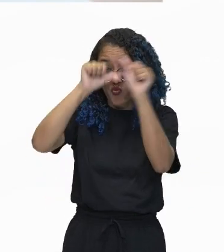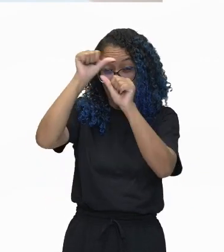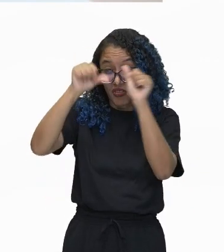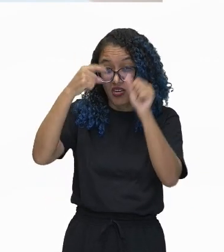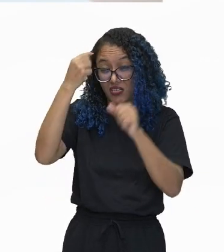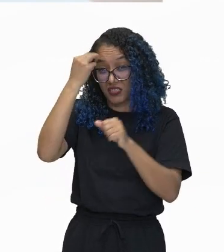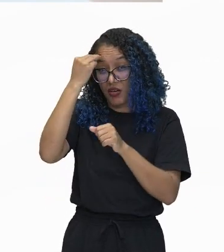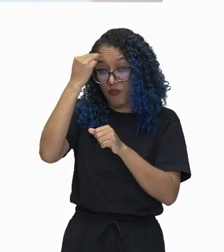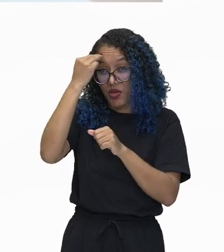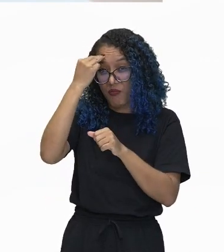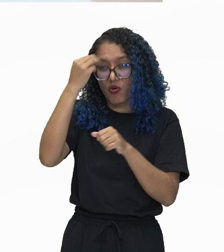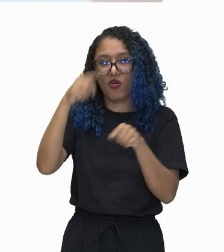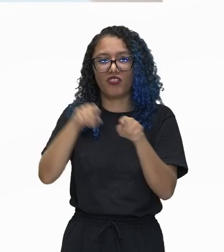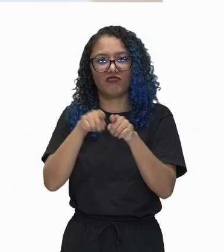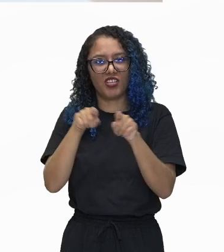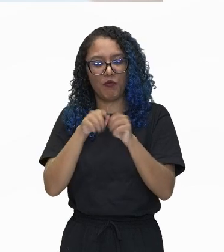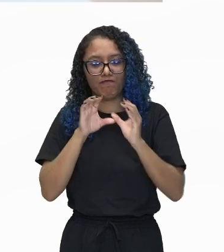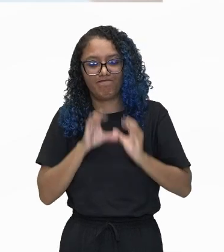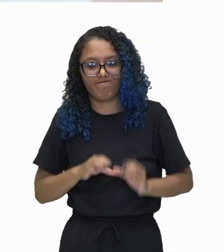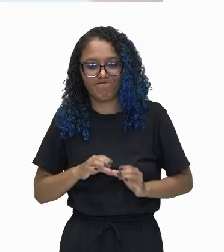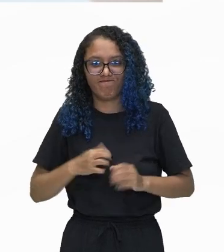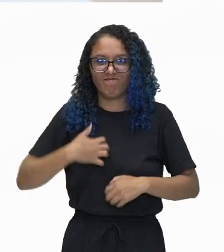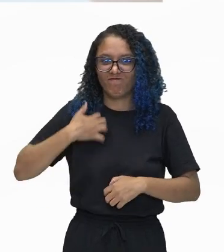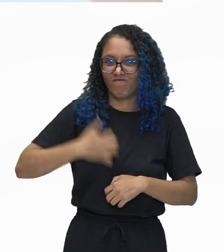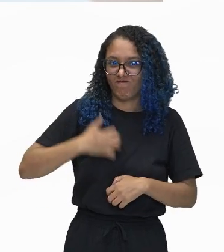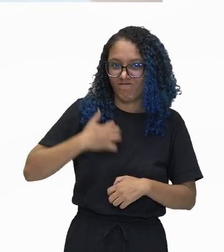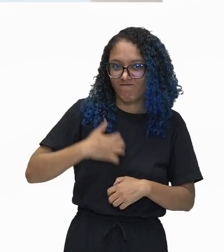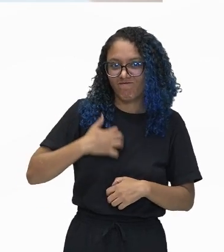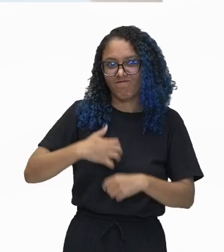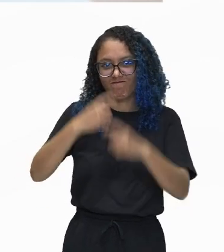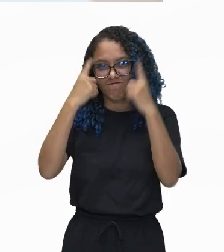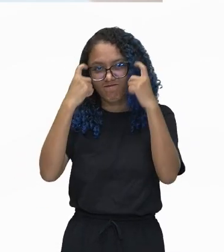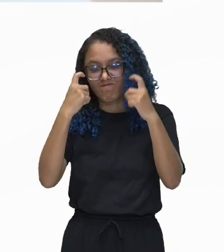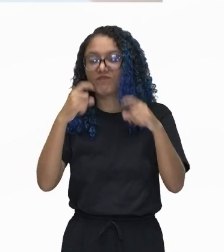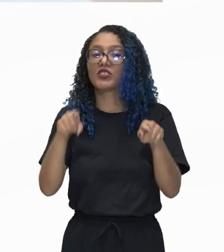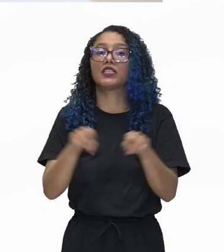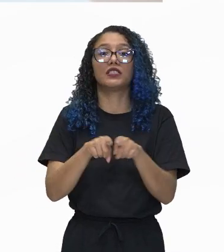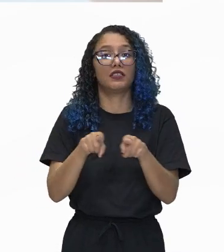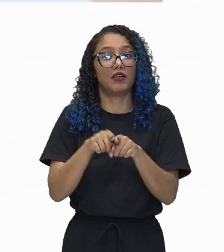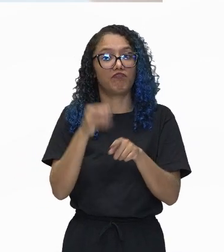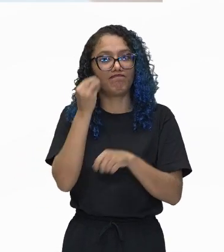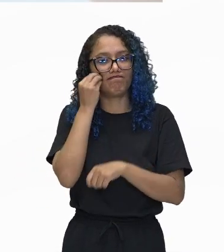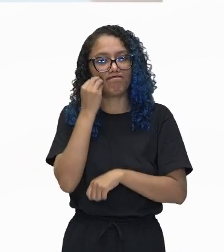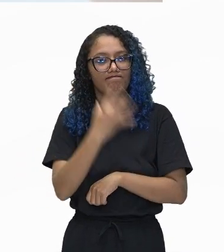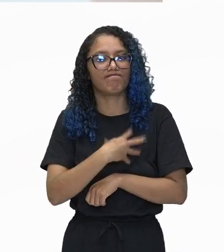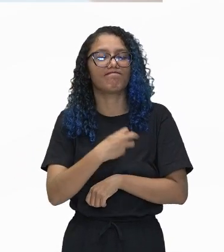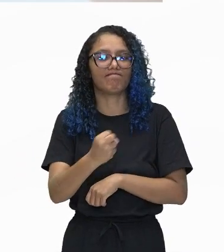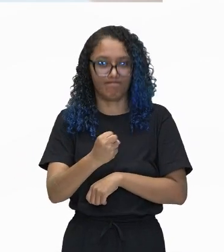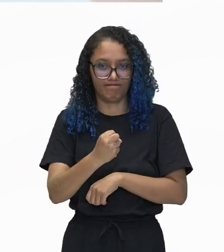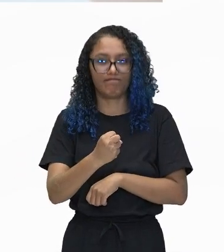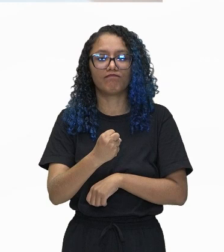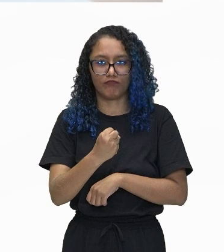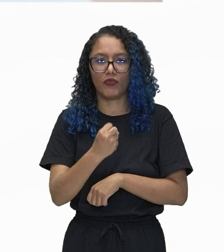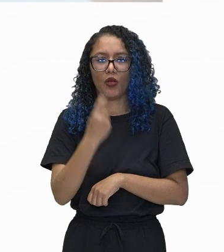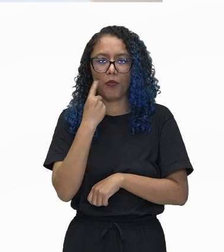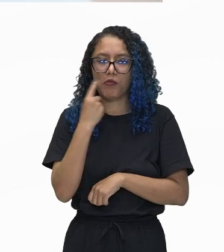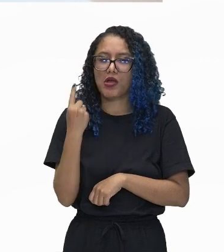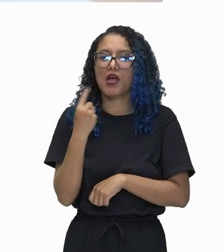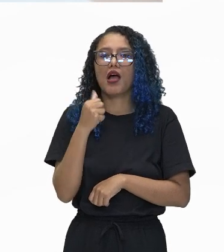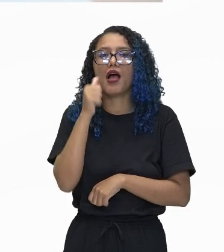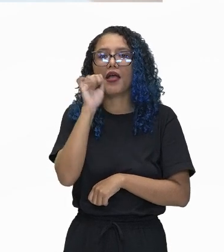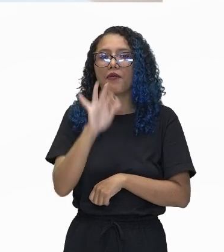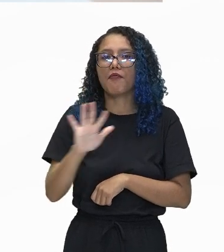comportamento agressivo, violento e até tentativa, então, de suicídio. Por isso, observe nessa imagem da moça